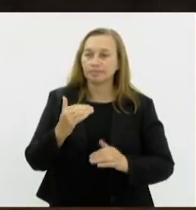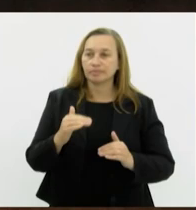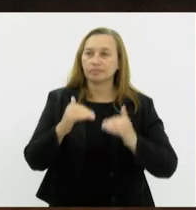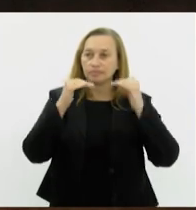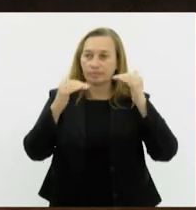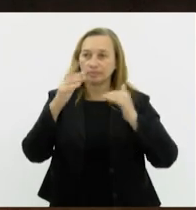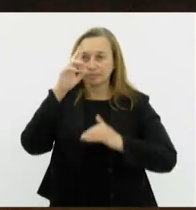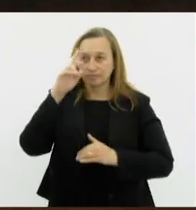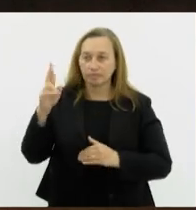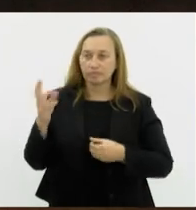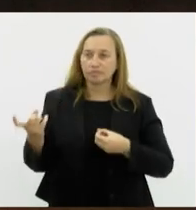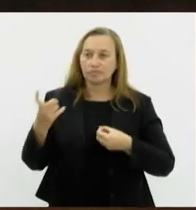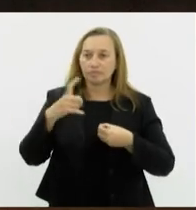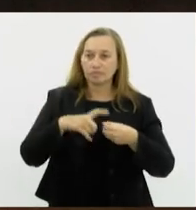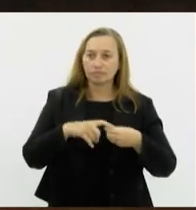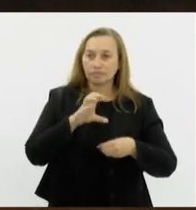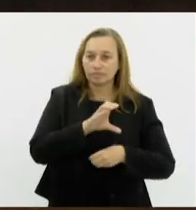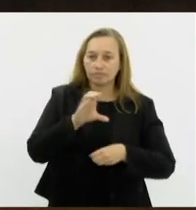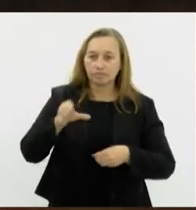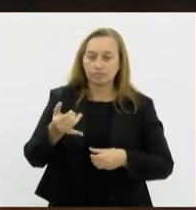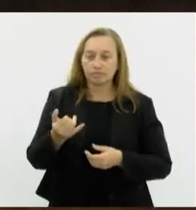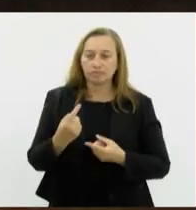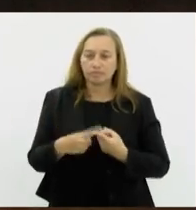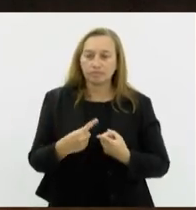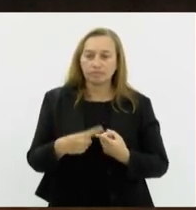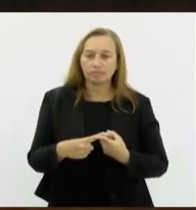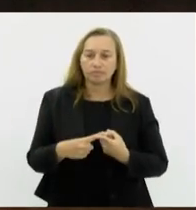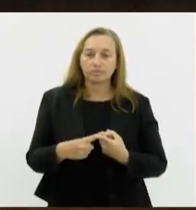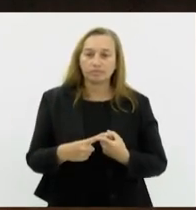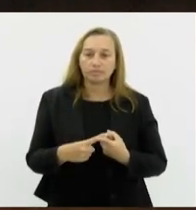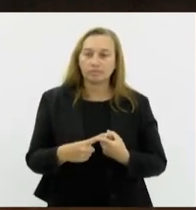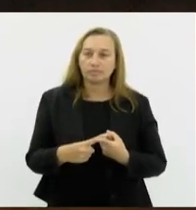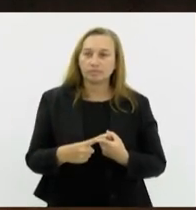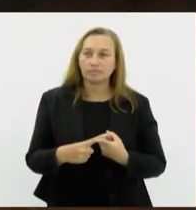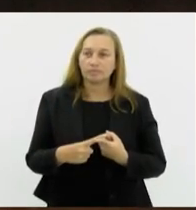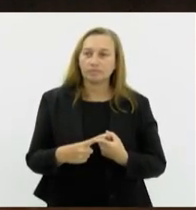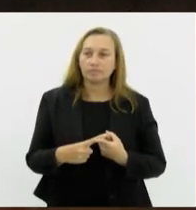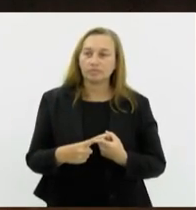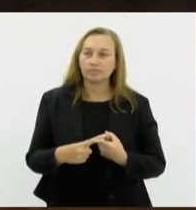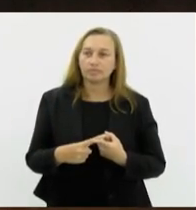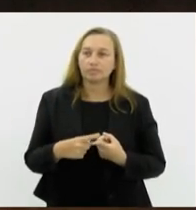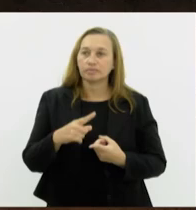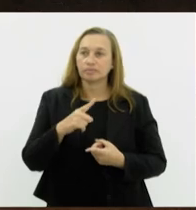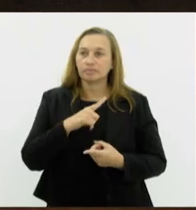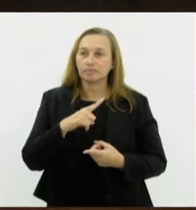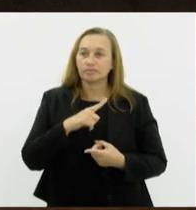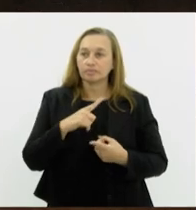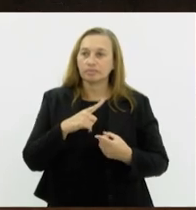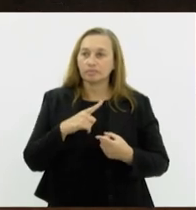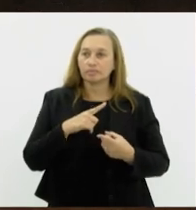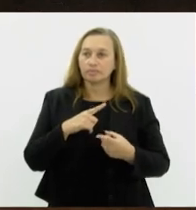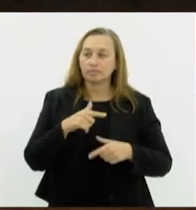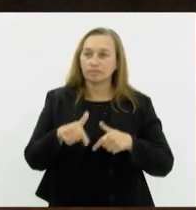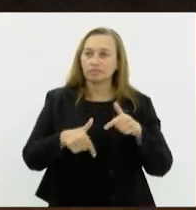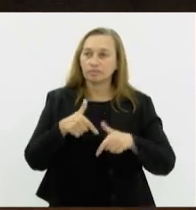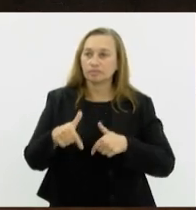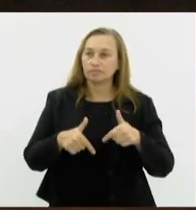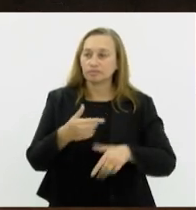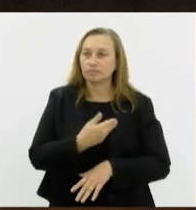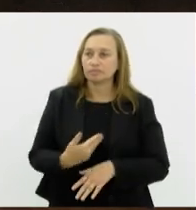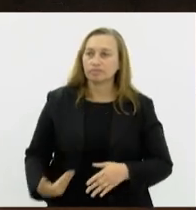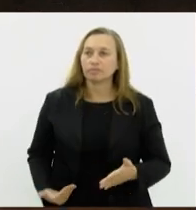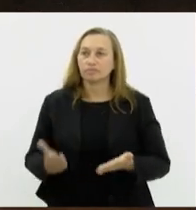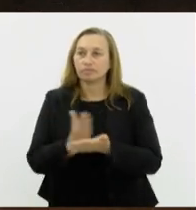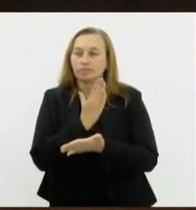possível, retornar para a CCJ, porque há uma ação civil pública e alguns